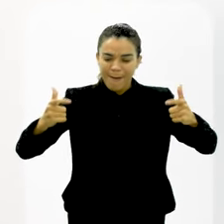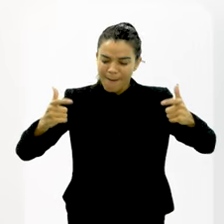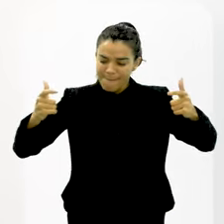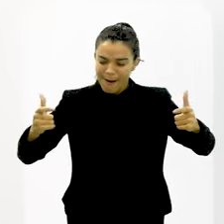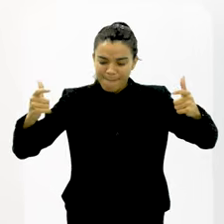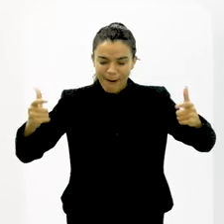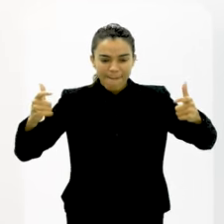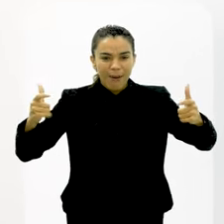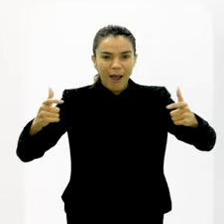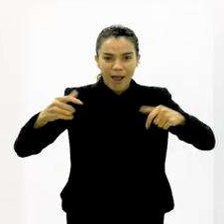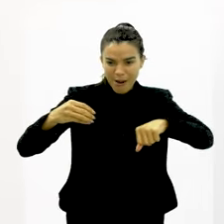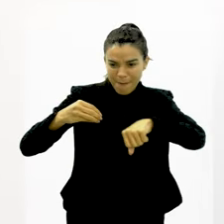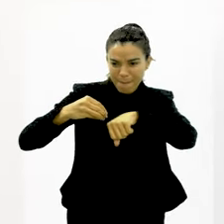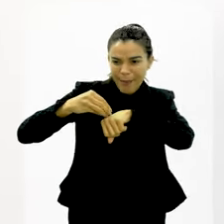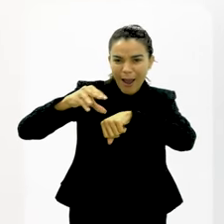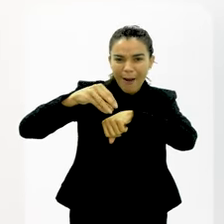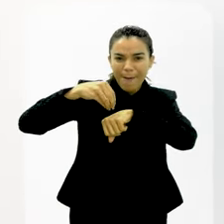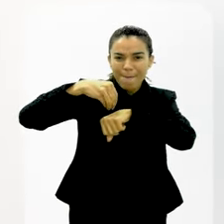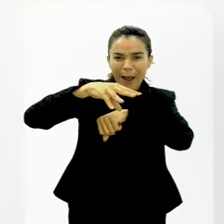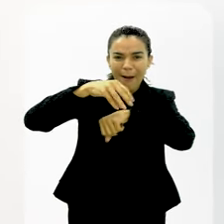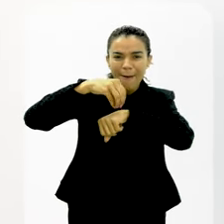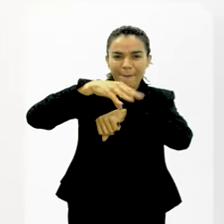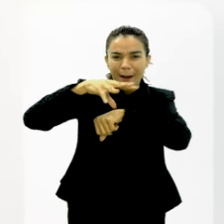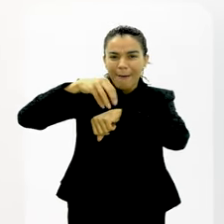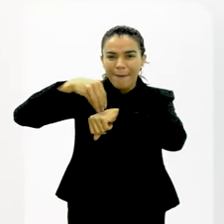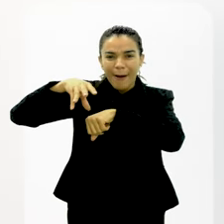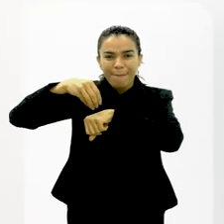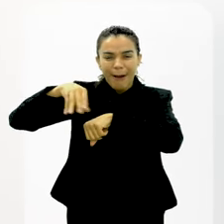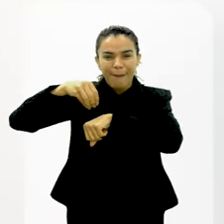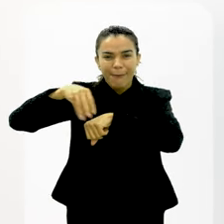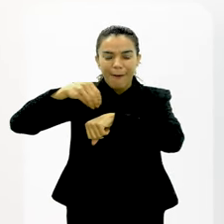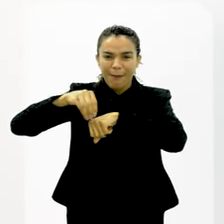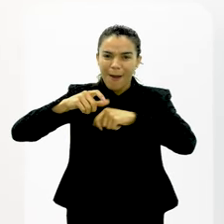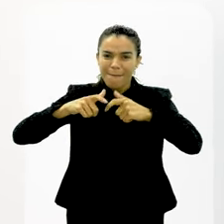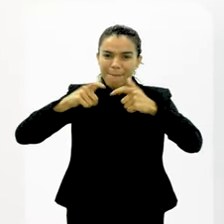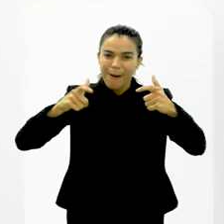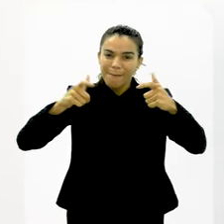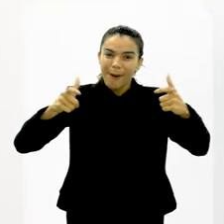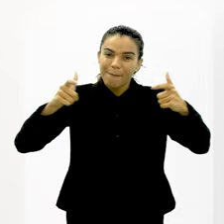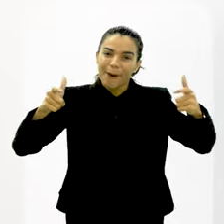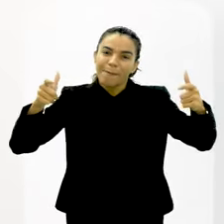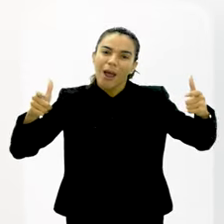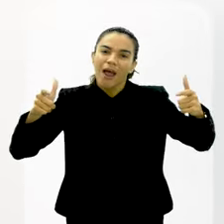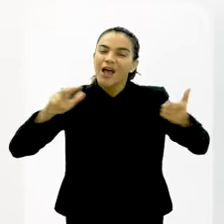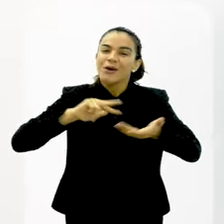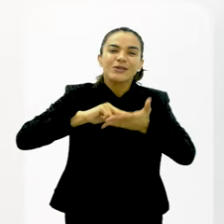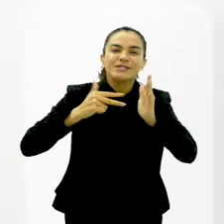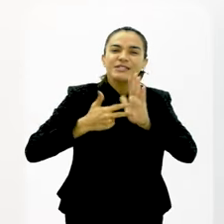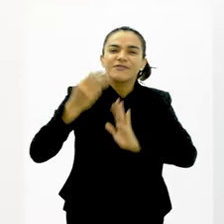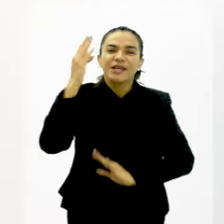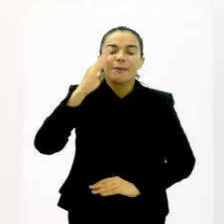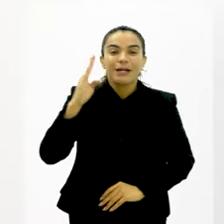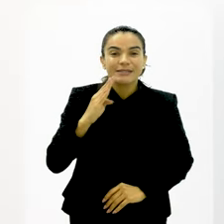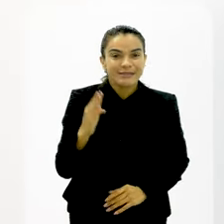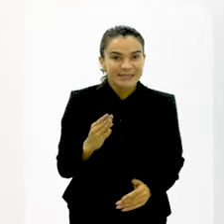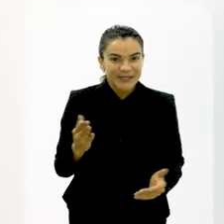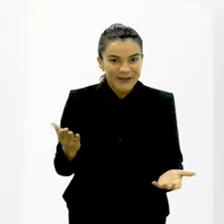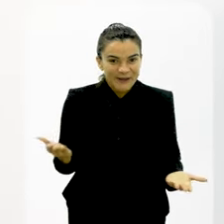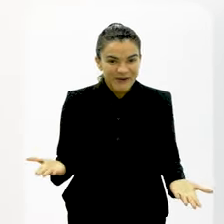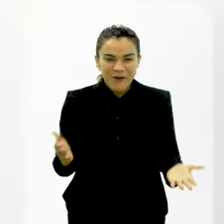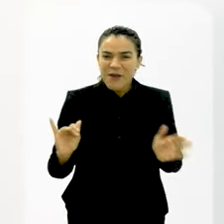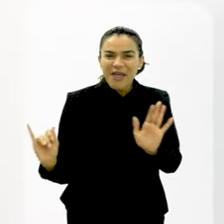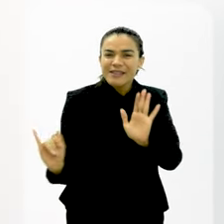gente traz mensagens novas, a gente pode mostrar mais o que é o nosso Brasil, né? O